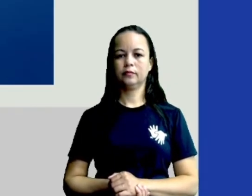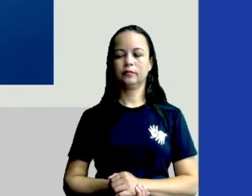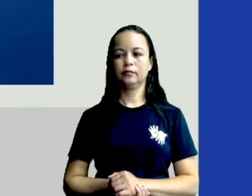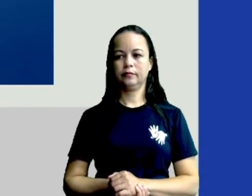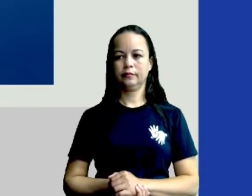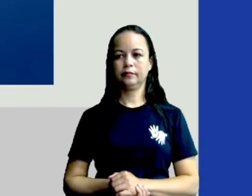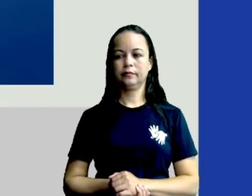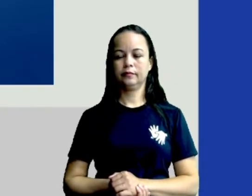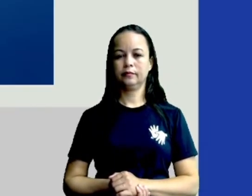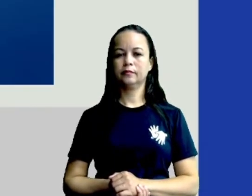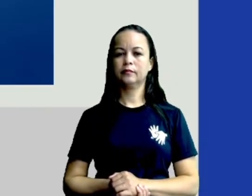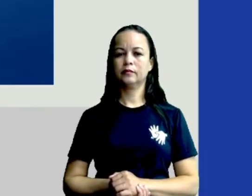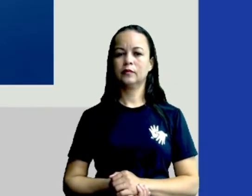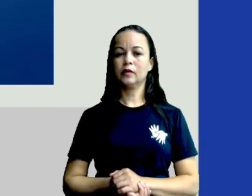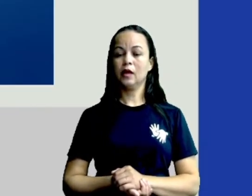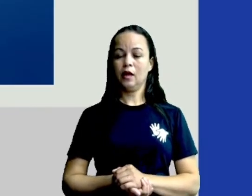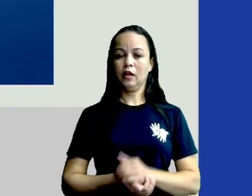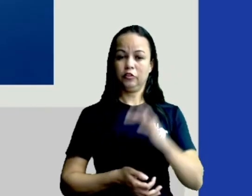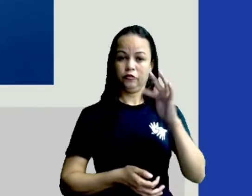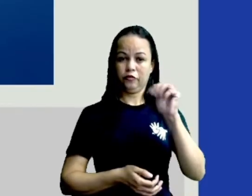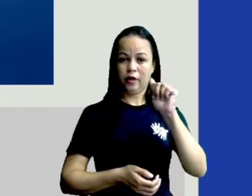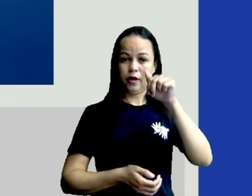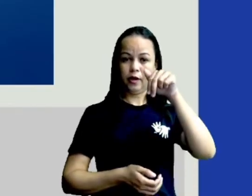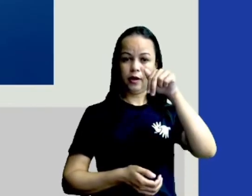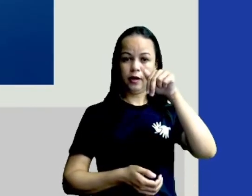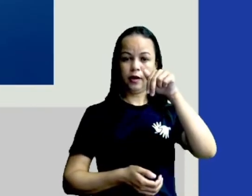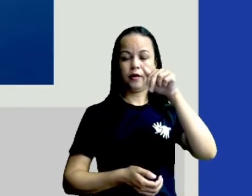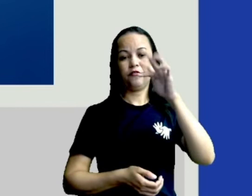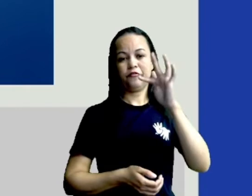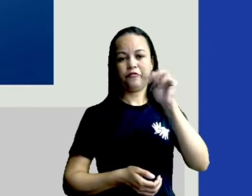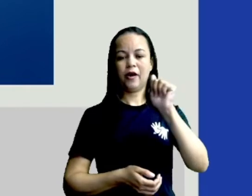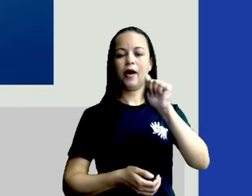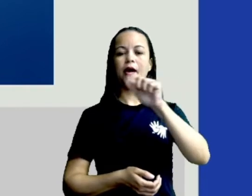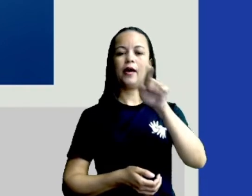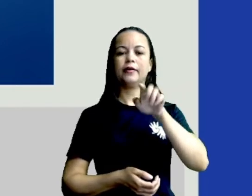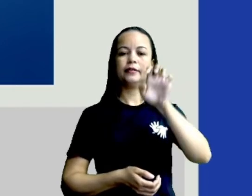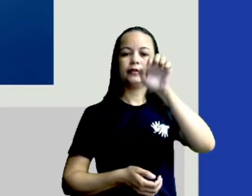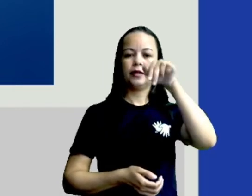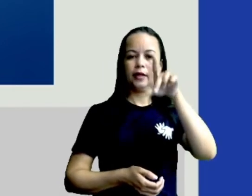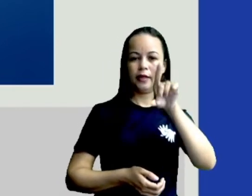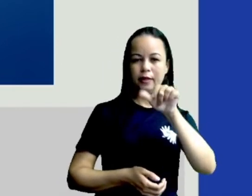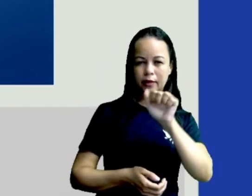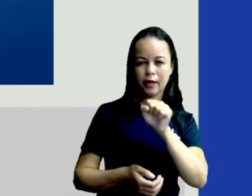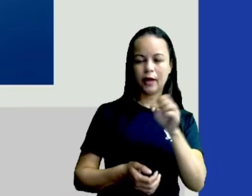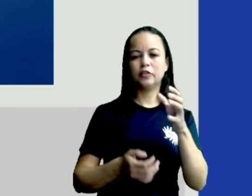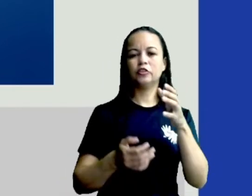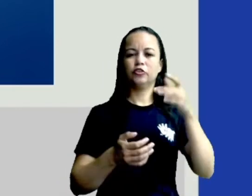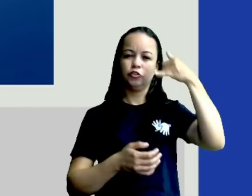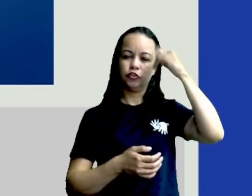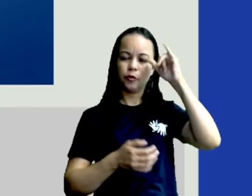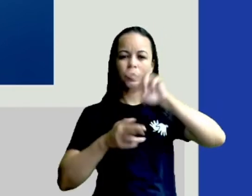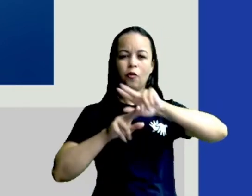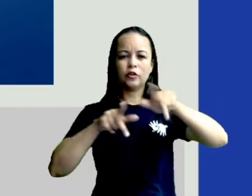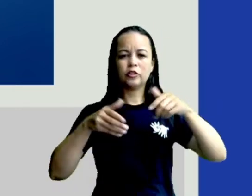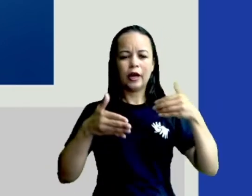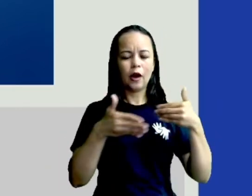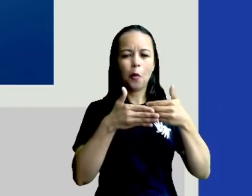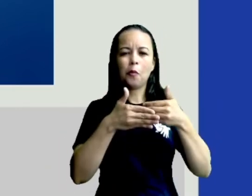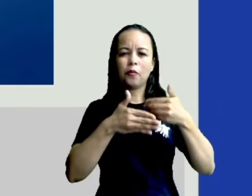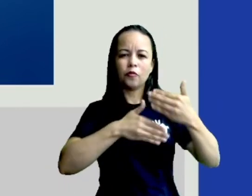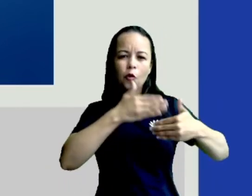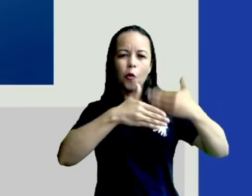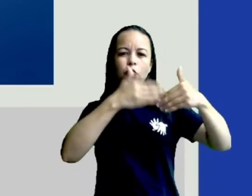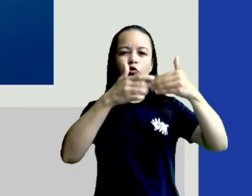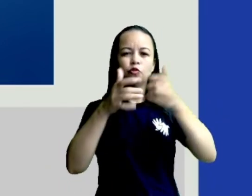A grande maioria das fazendas de gado era estabelecida em regiões próximas aos rios. Vocês perceberam